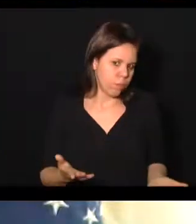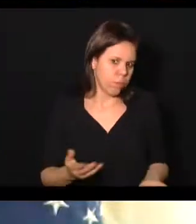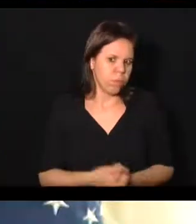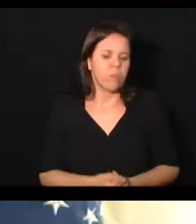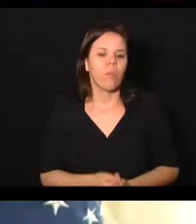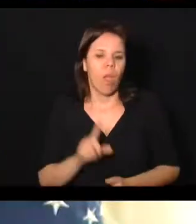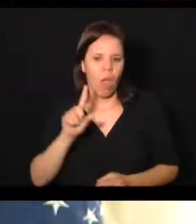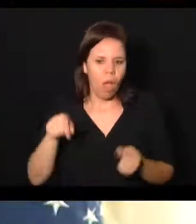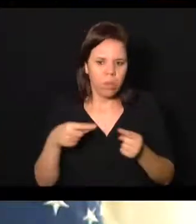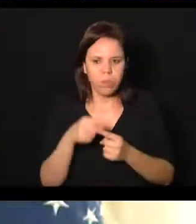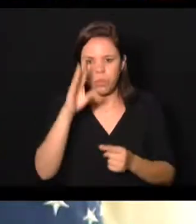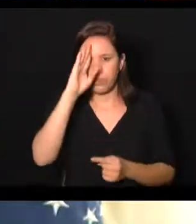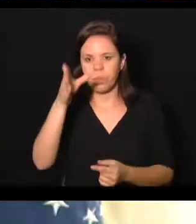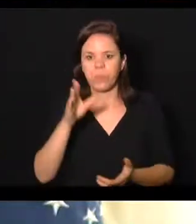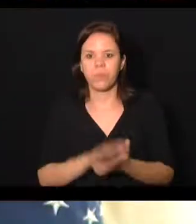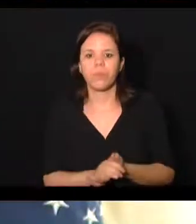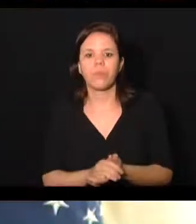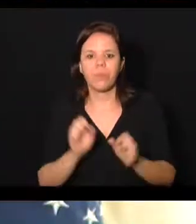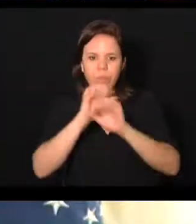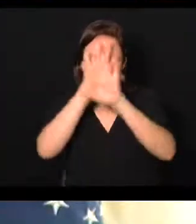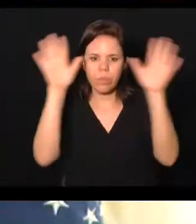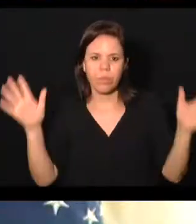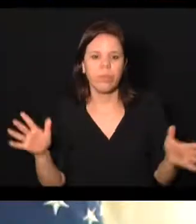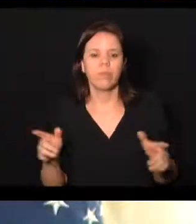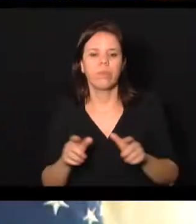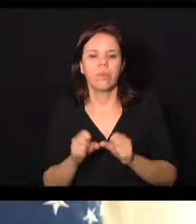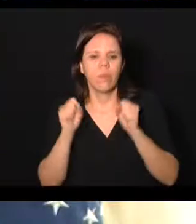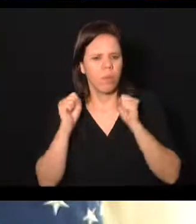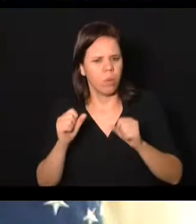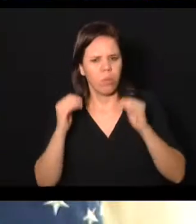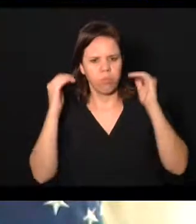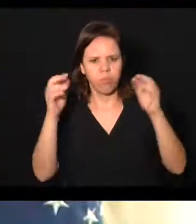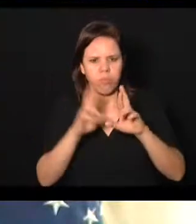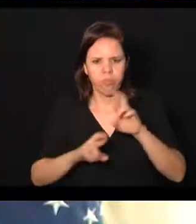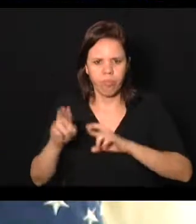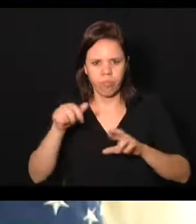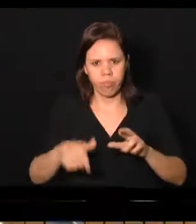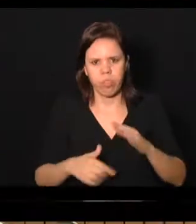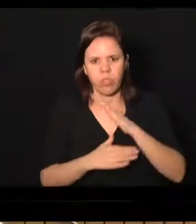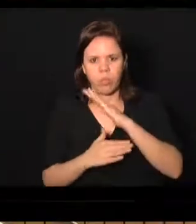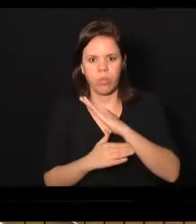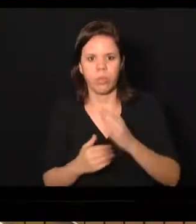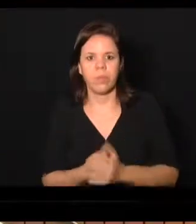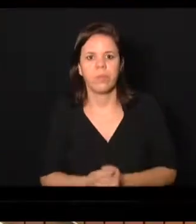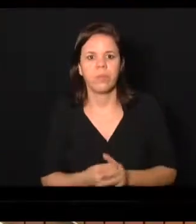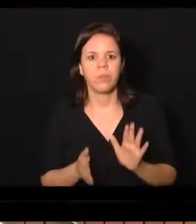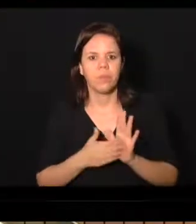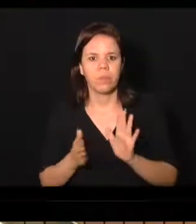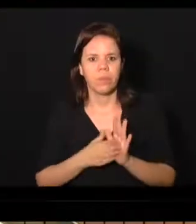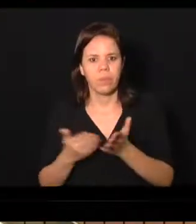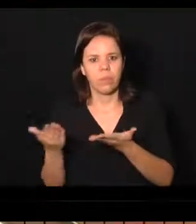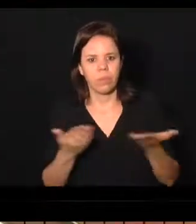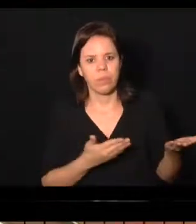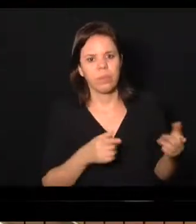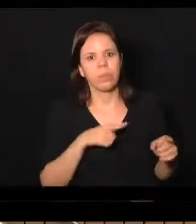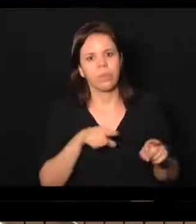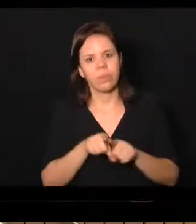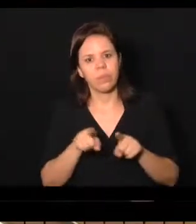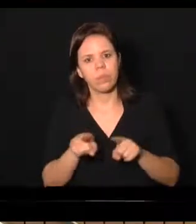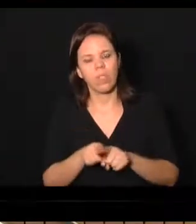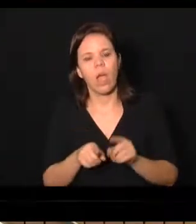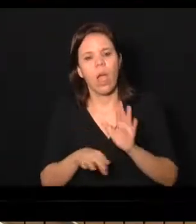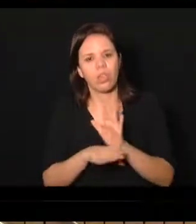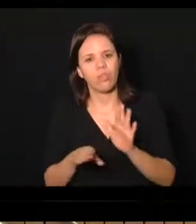o objetivo principal da transparência e aumentar o poder fiscalizador aqui do Poder Legislativo. A proposta recebeu emenda do vereador